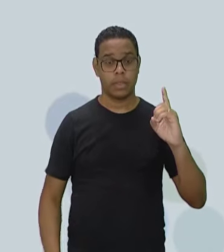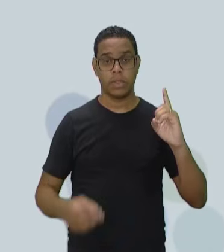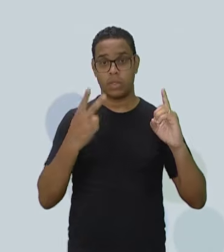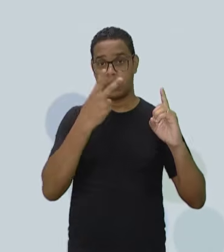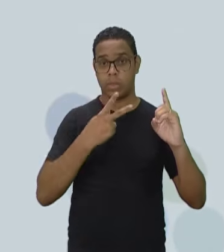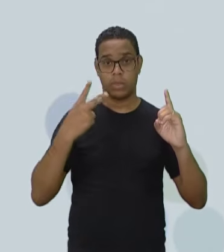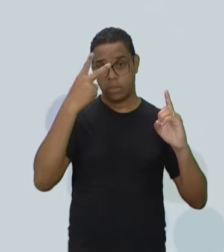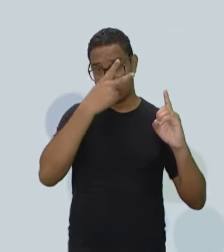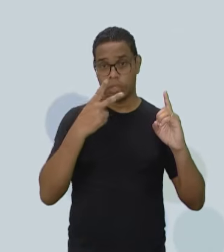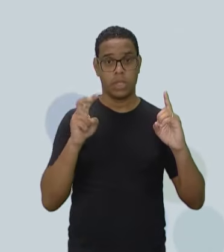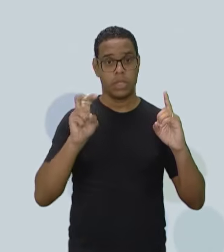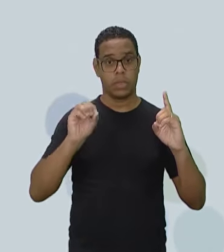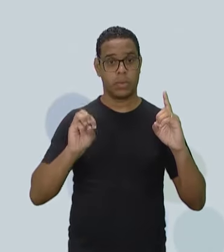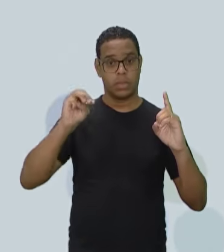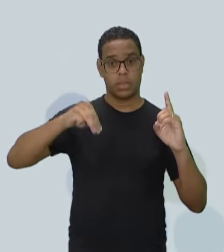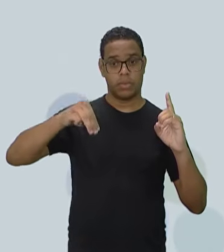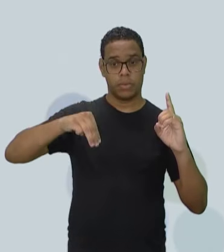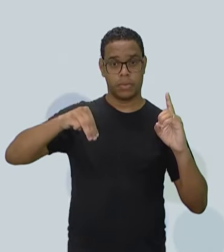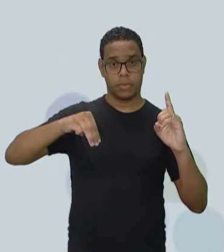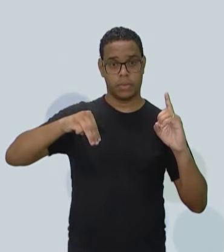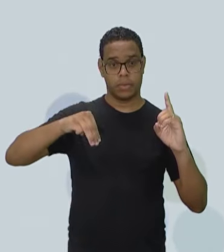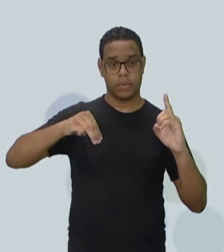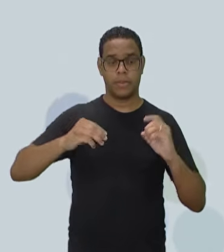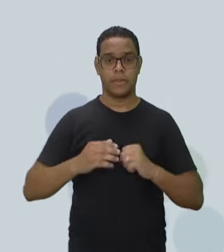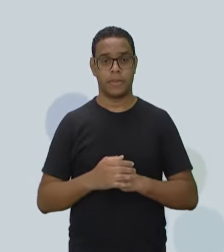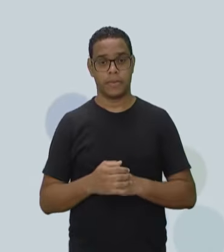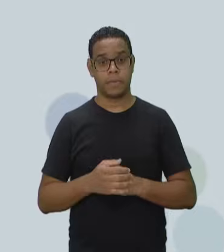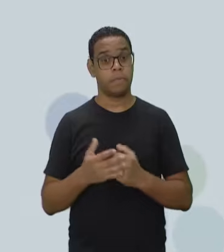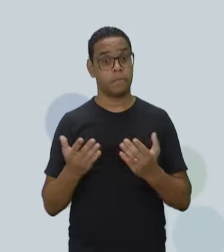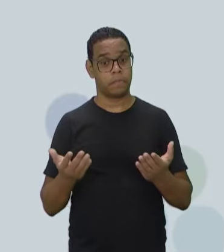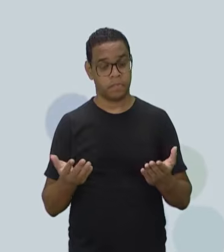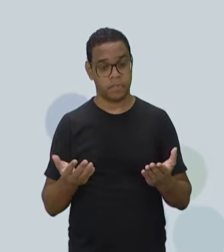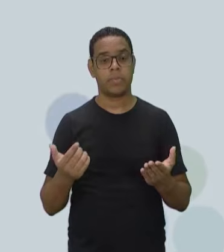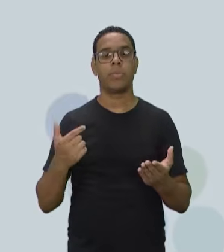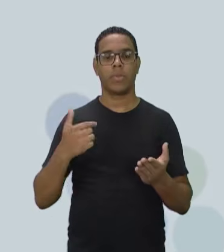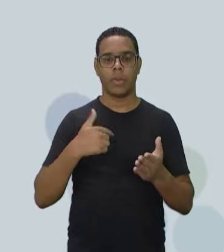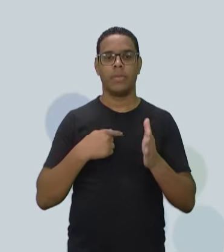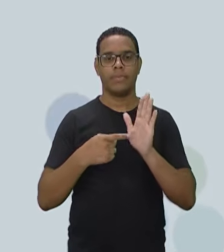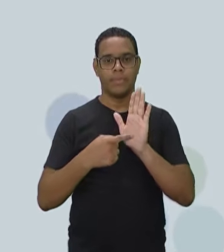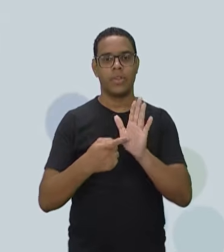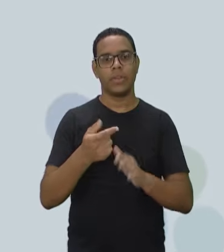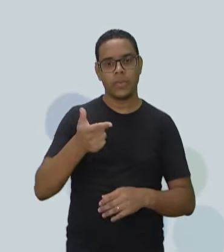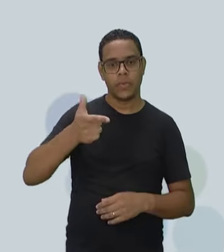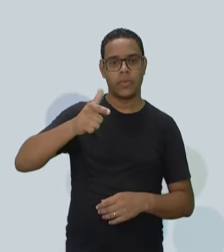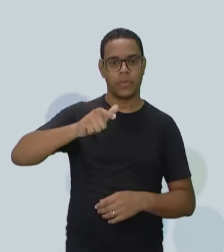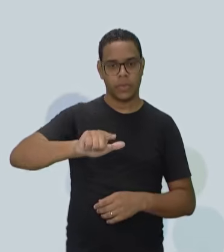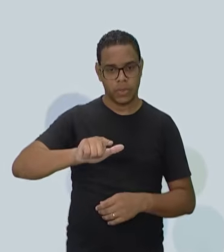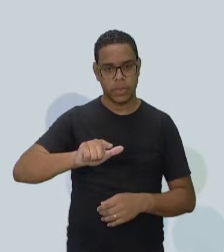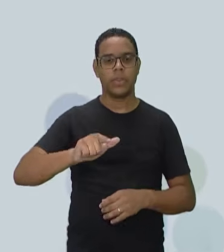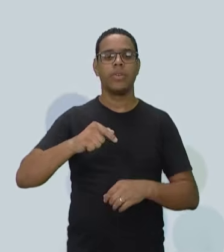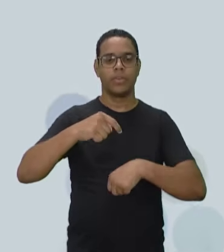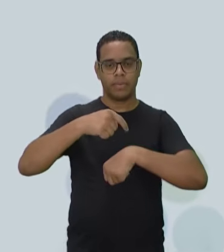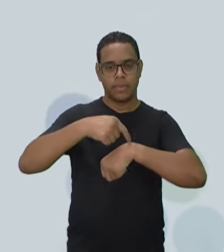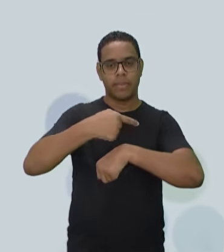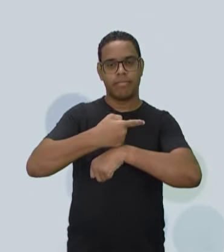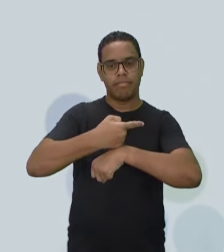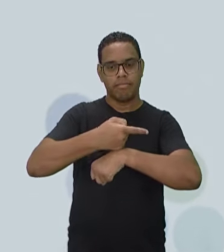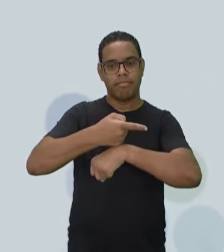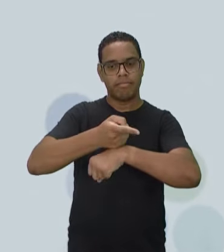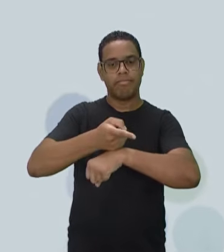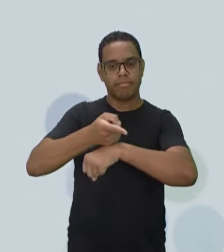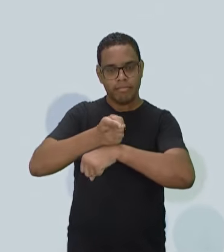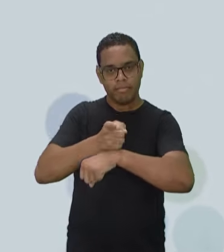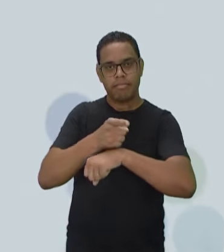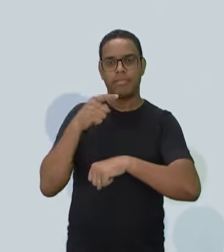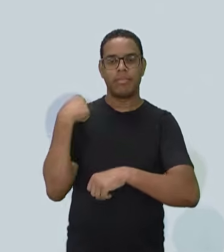D, 2 horas e 50 minutos. Para isso, eu trouxe aí novamente um reloginho para a